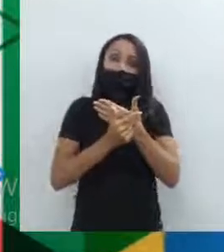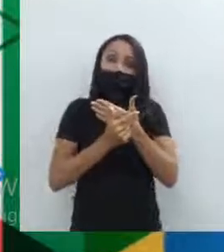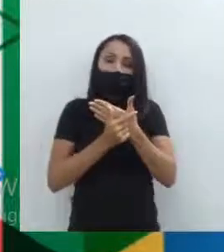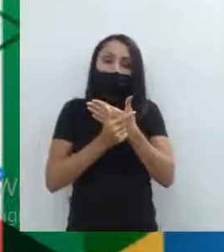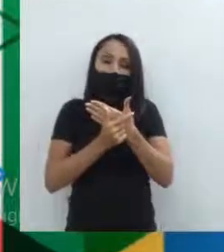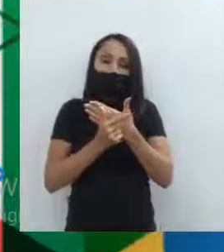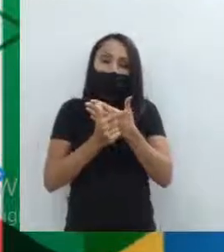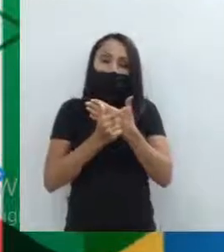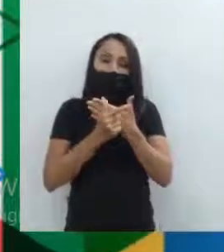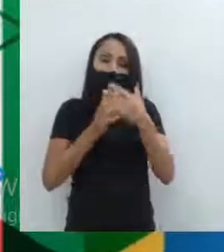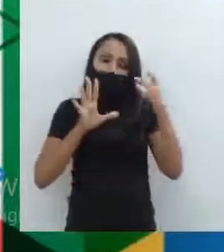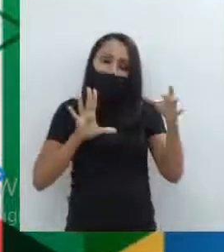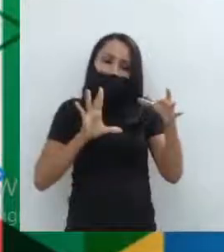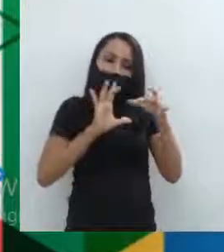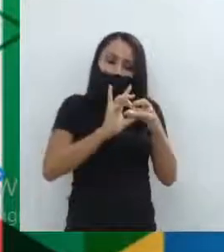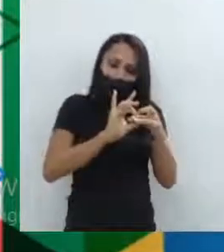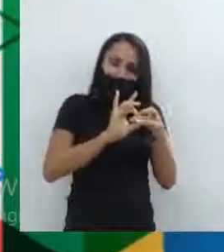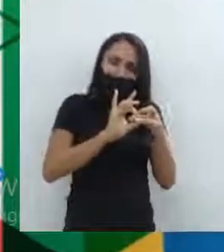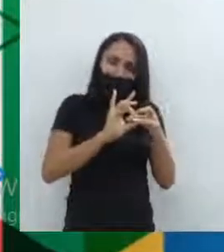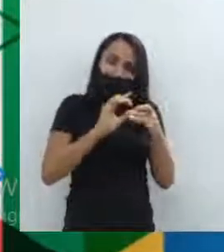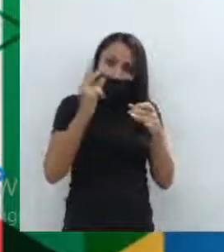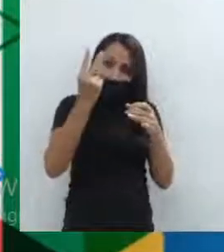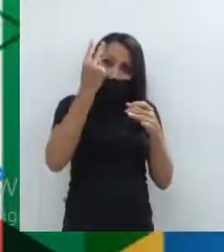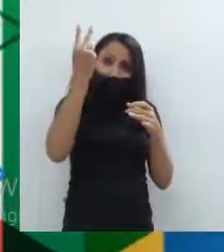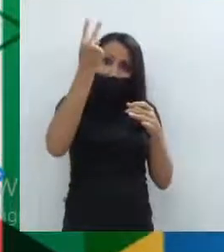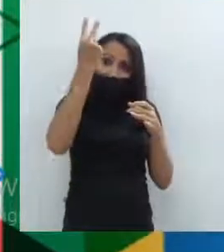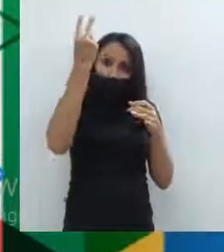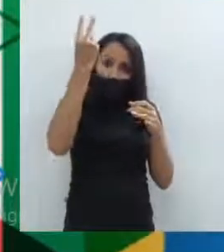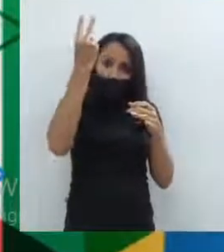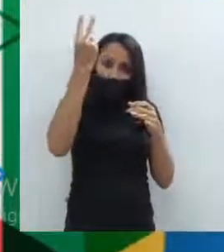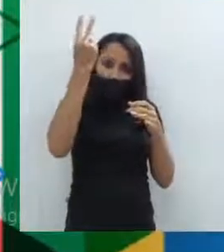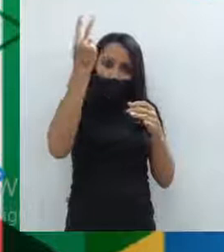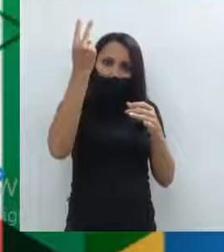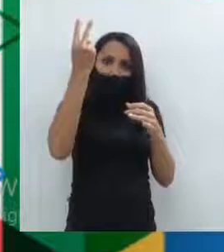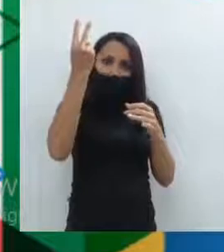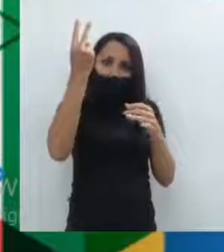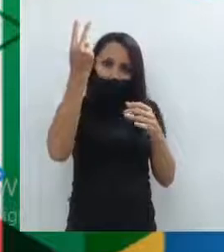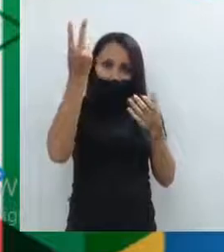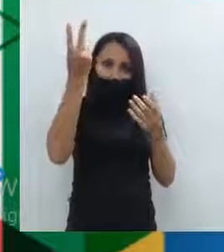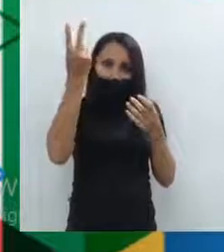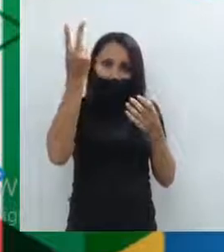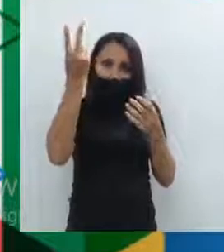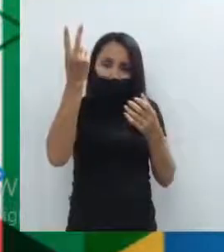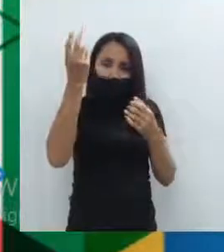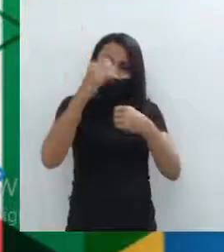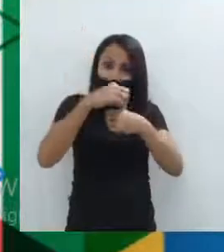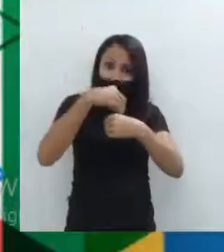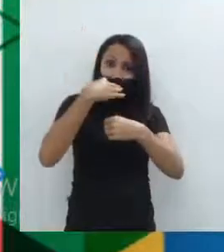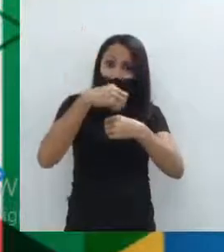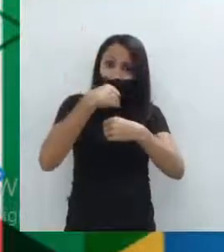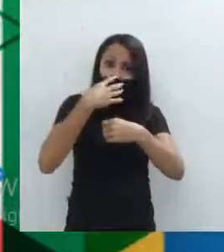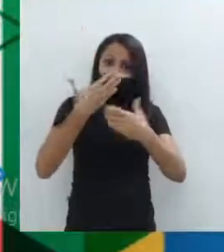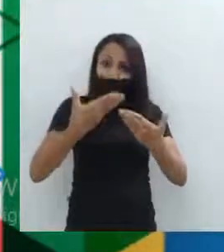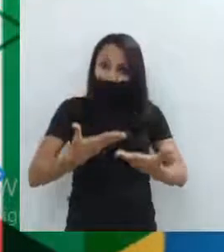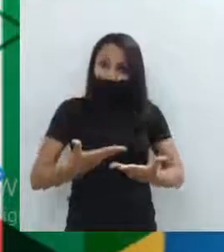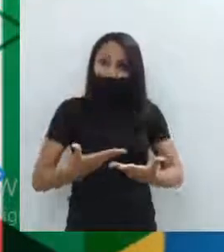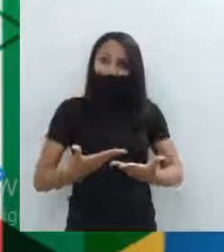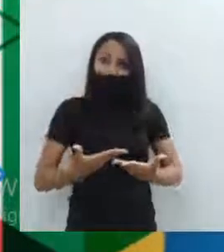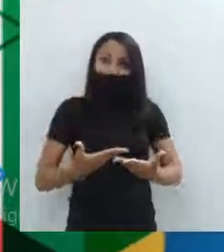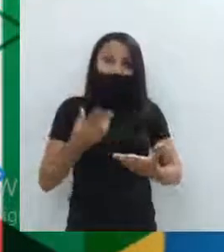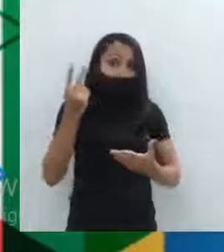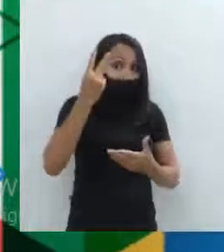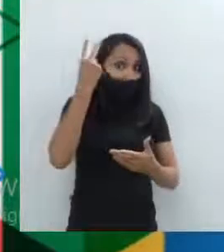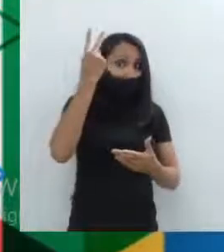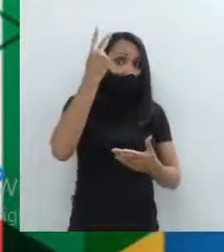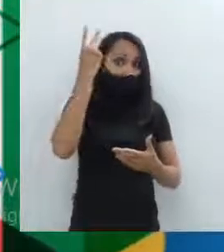estão muito ligadas aos valores que eles nos transmitem. Valores. Ora, se